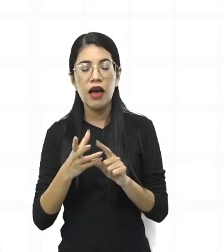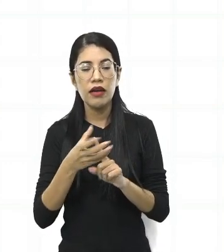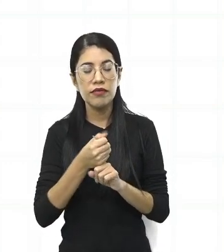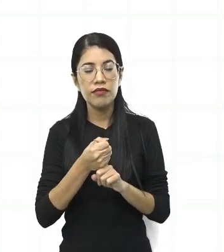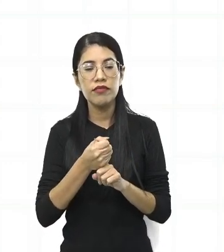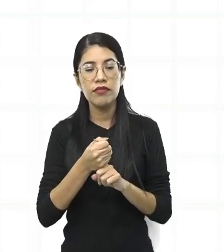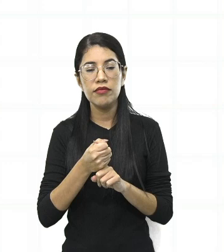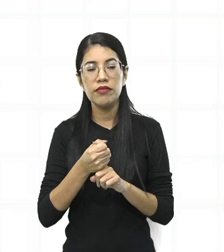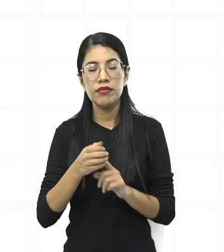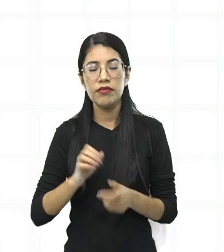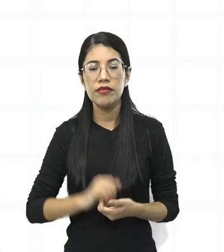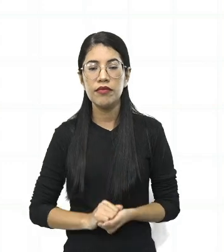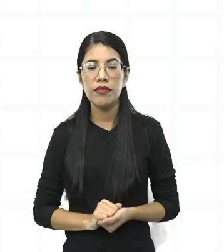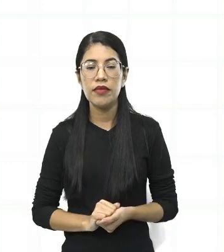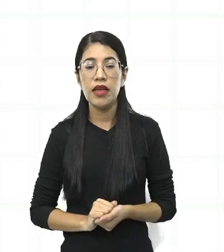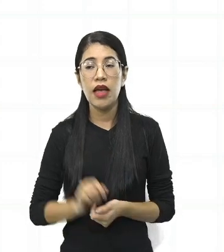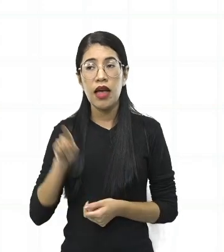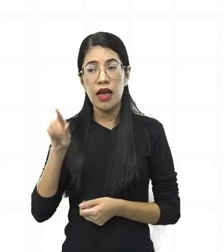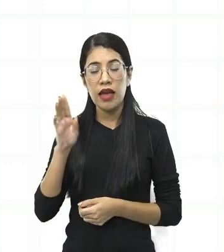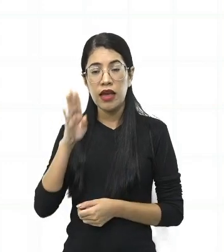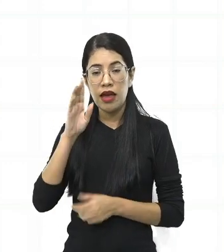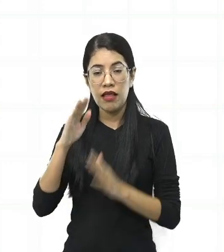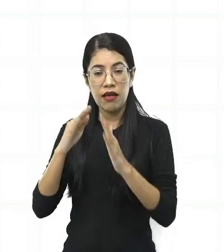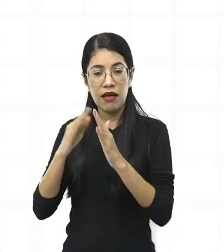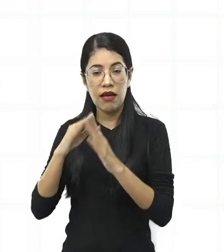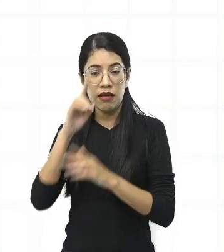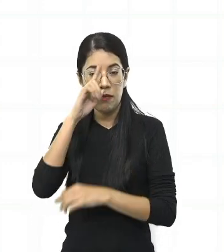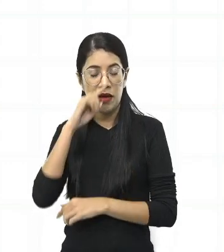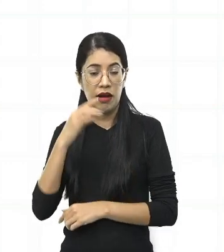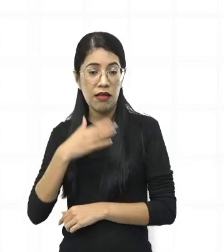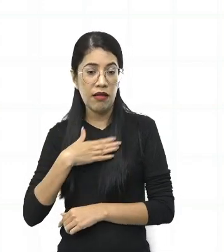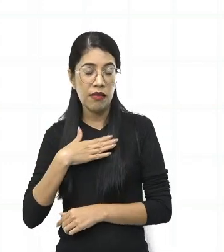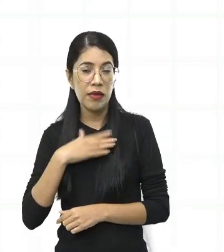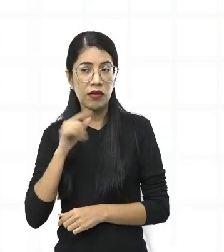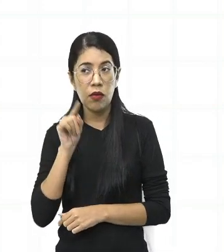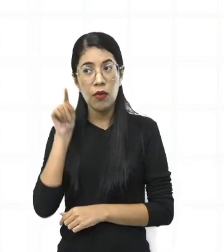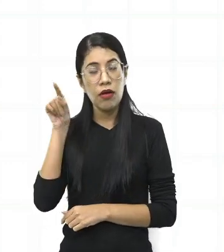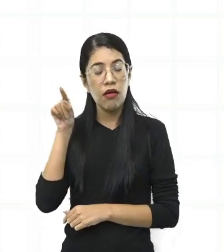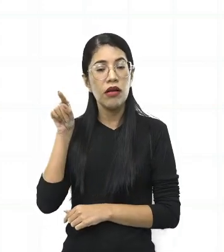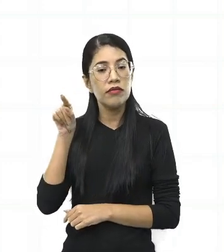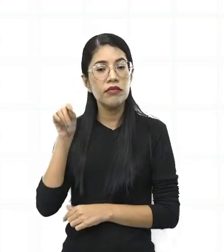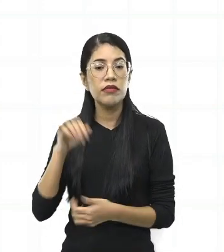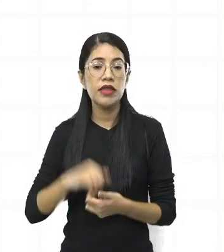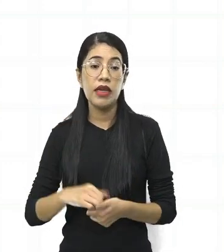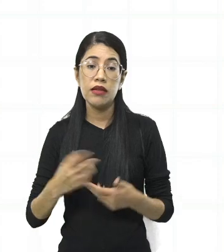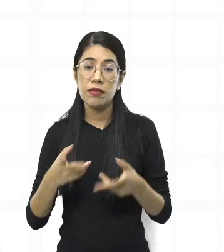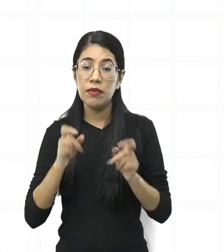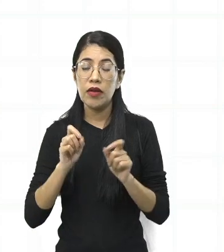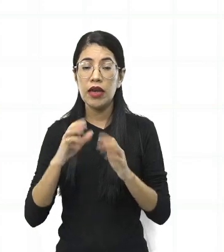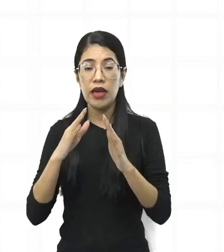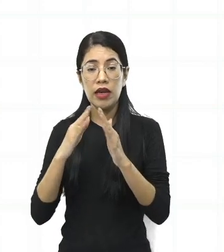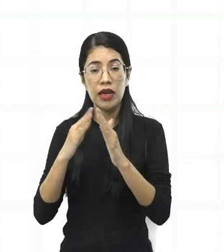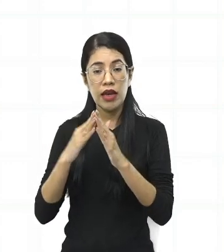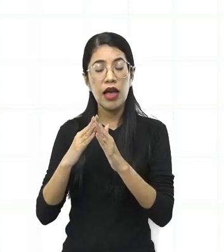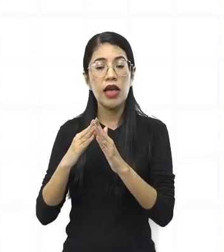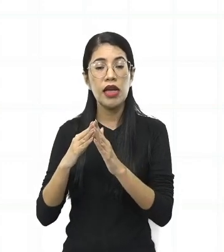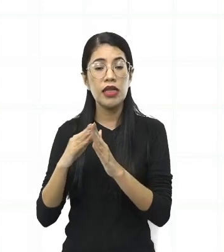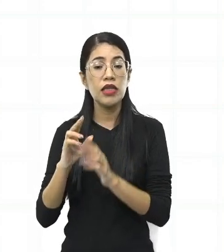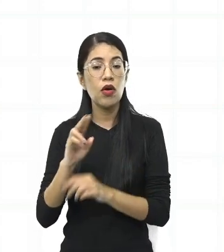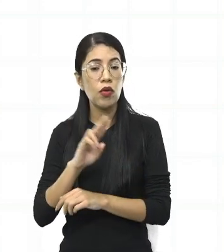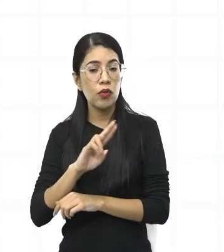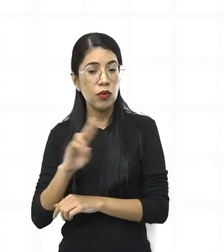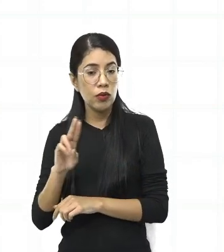casa amarela é minha. Estou apontando ali, né? Então, percebam que aqui, ó, casa é o meu nome,